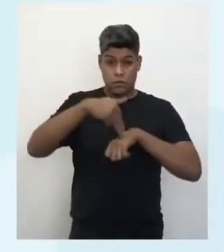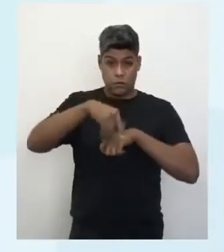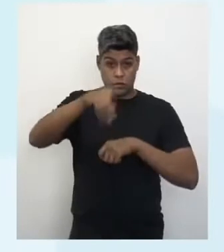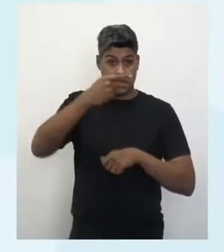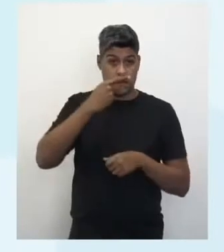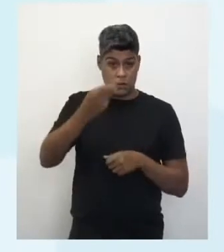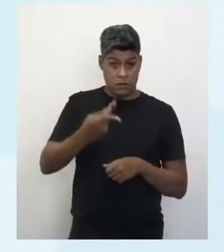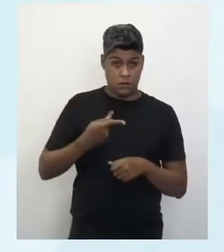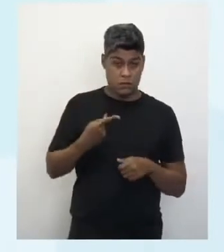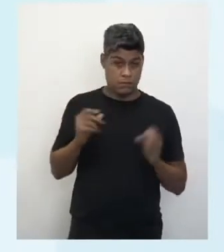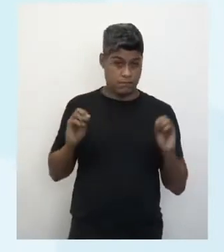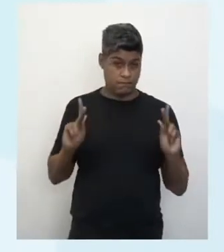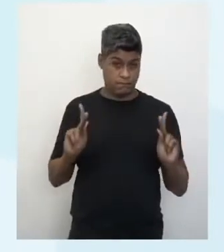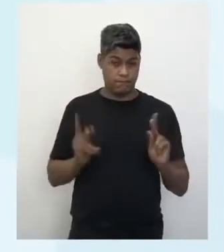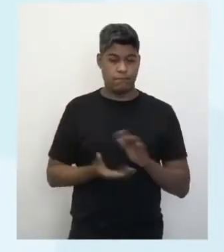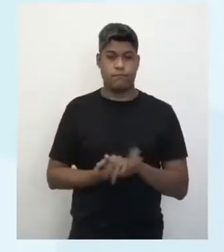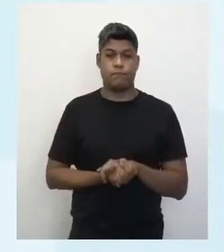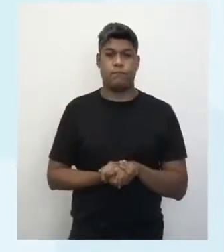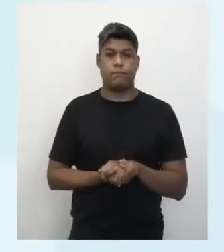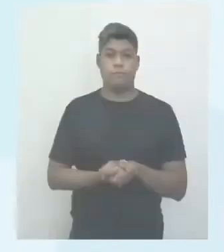para mim.